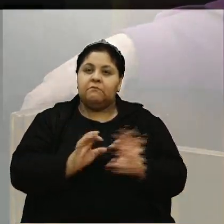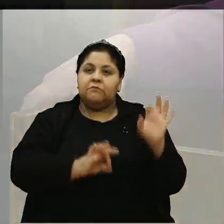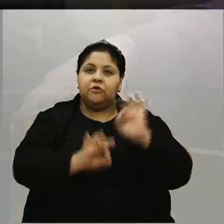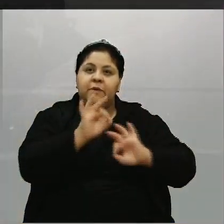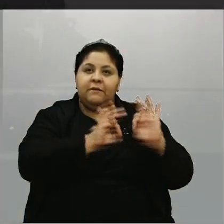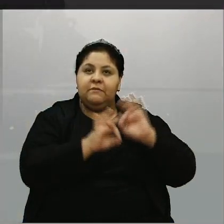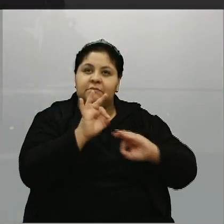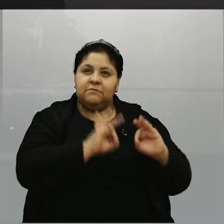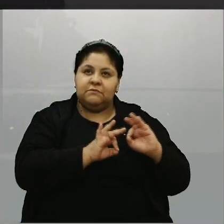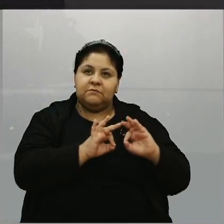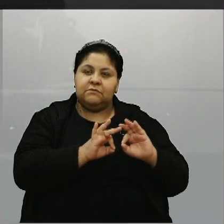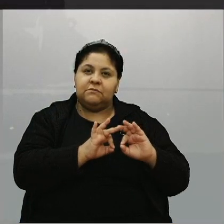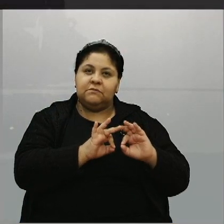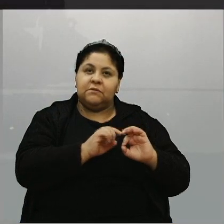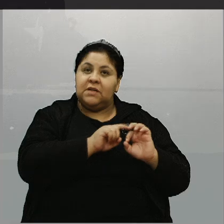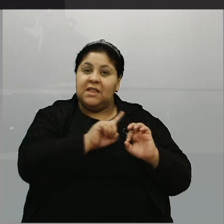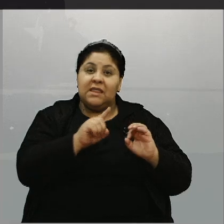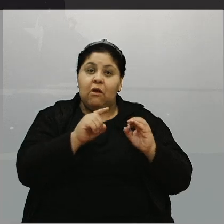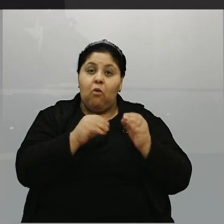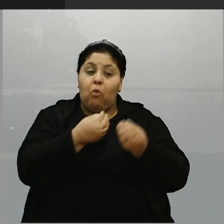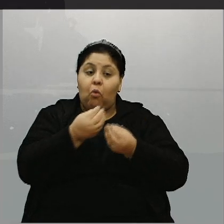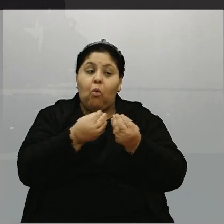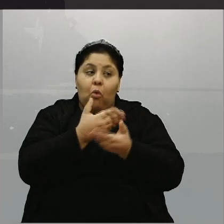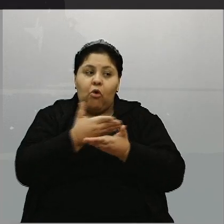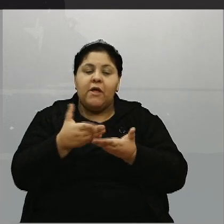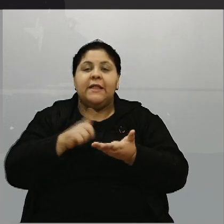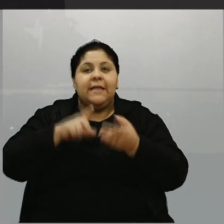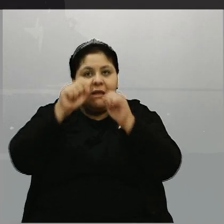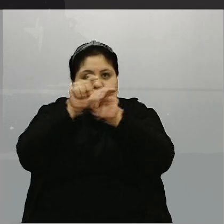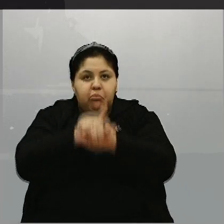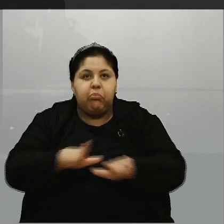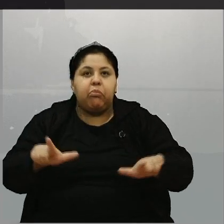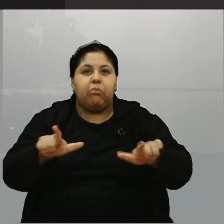ela... não como se deveria, teria que limpar todas as